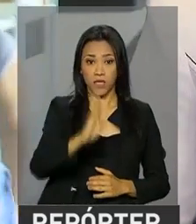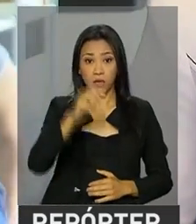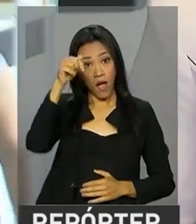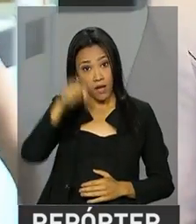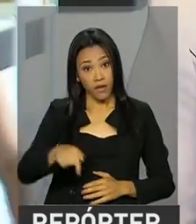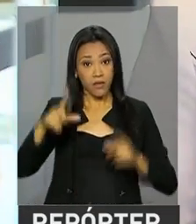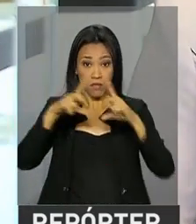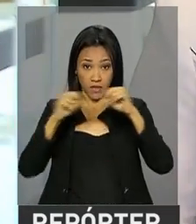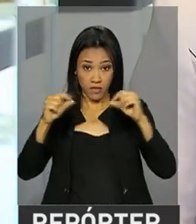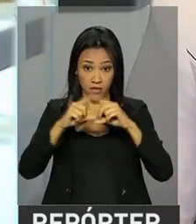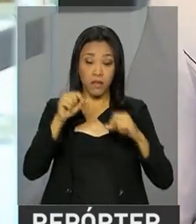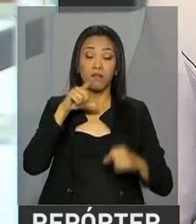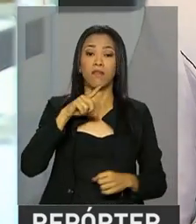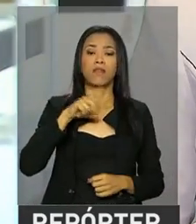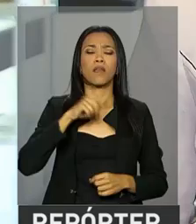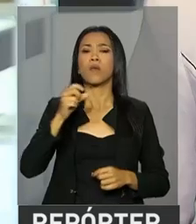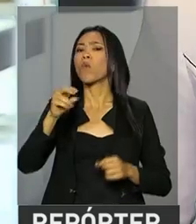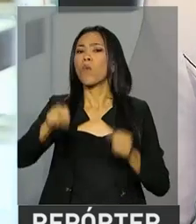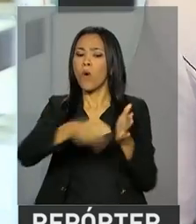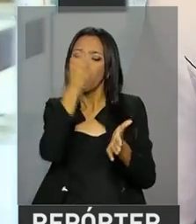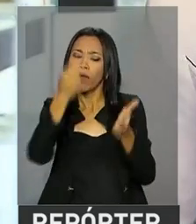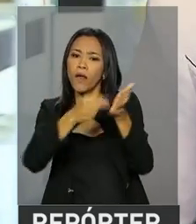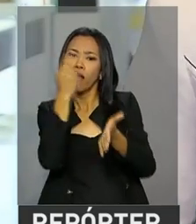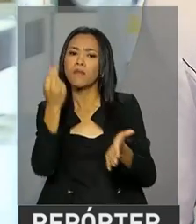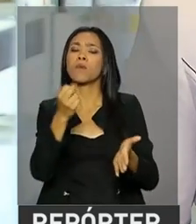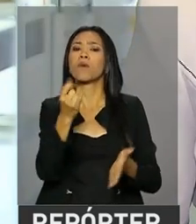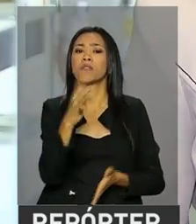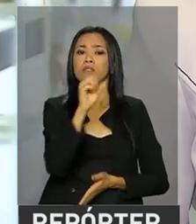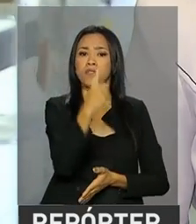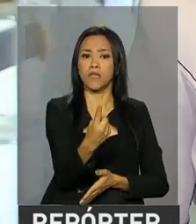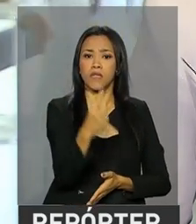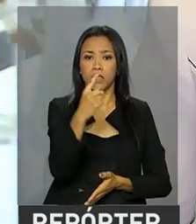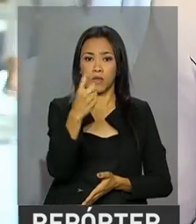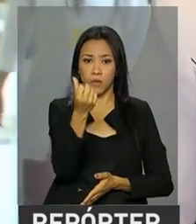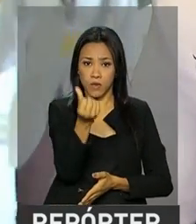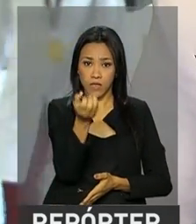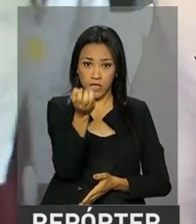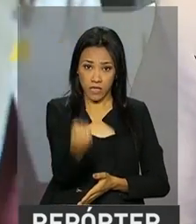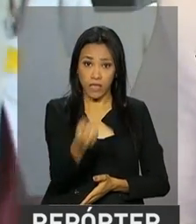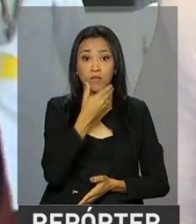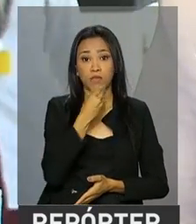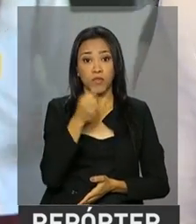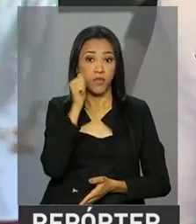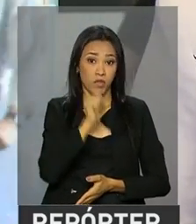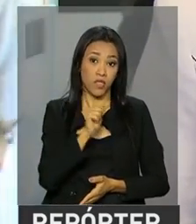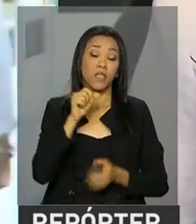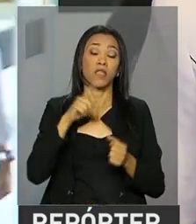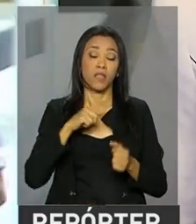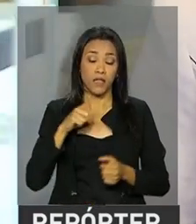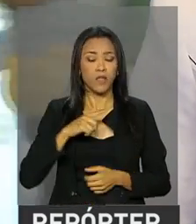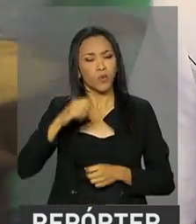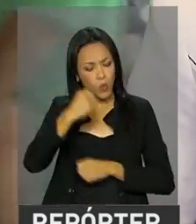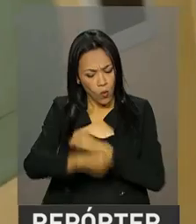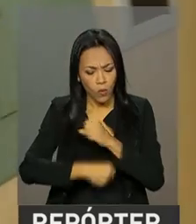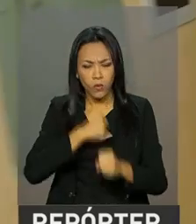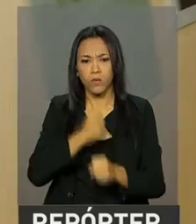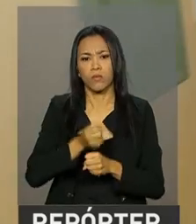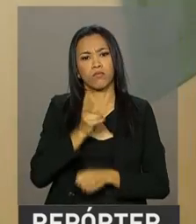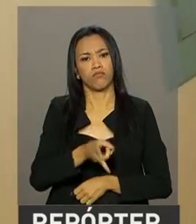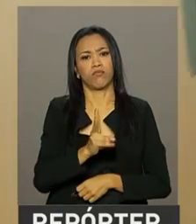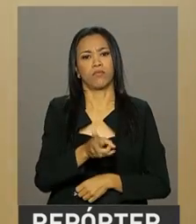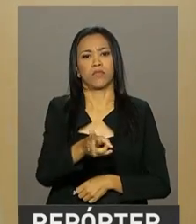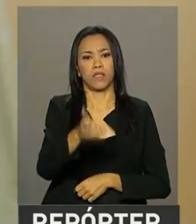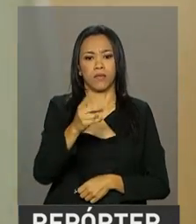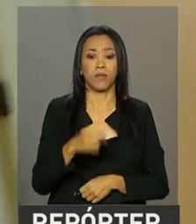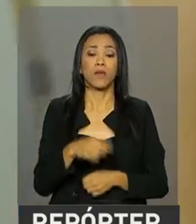em Brasília, são operados, em média, 160 meninos e meninas com lábio leporino todos os anos. E para